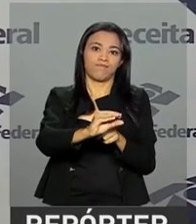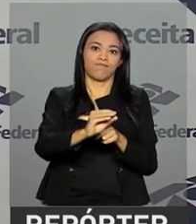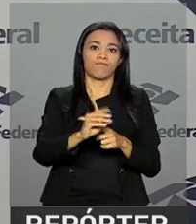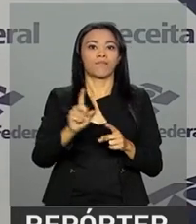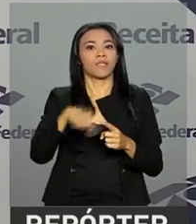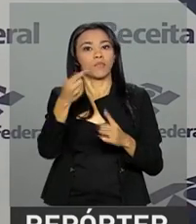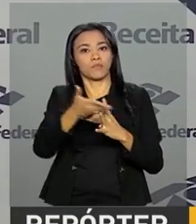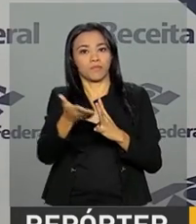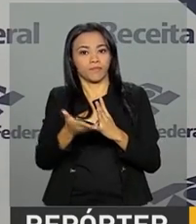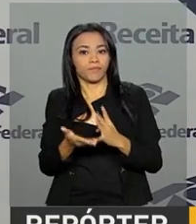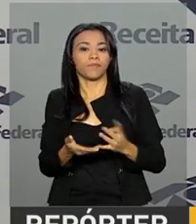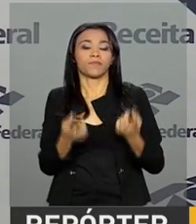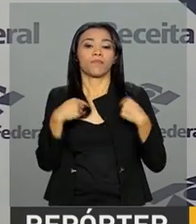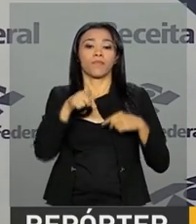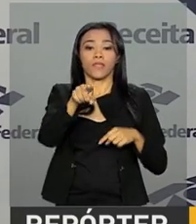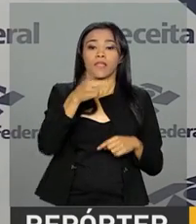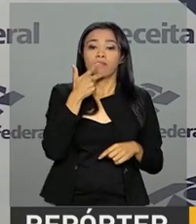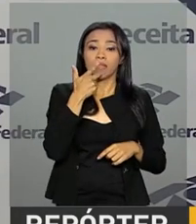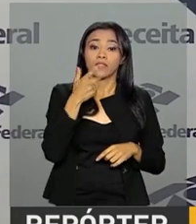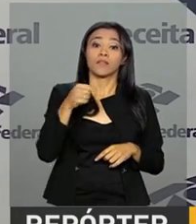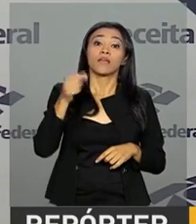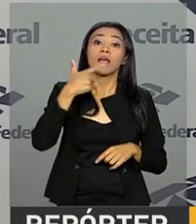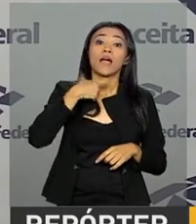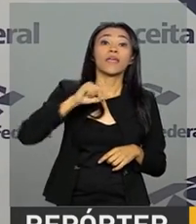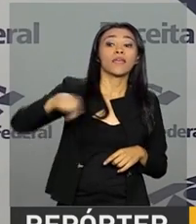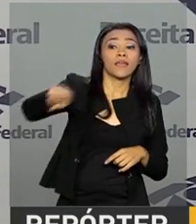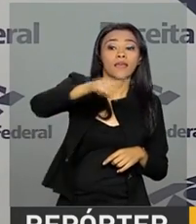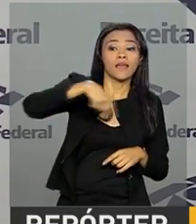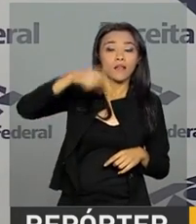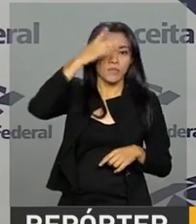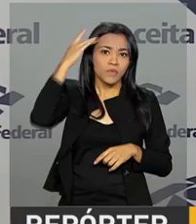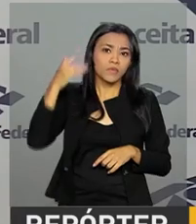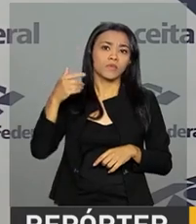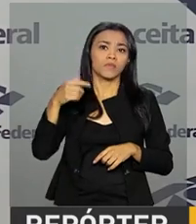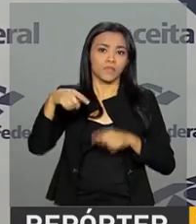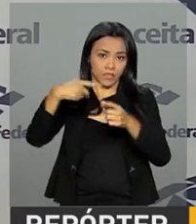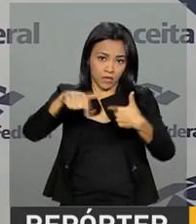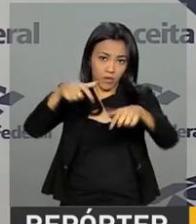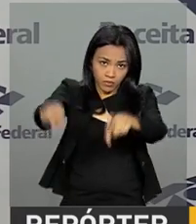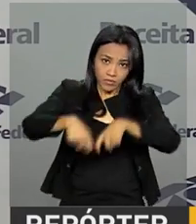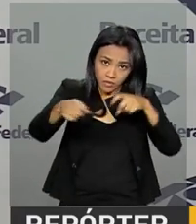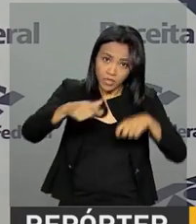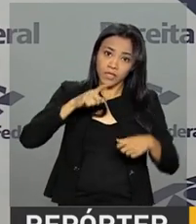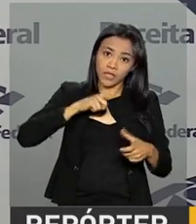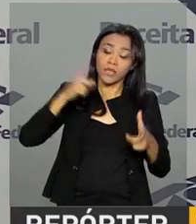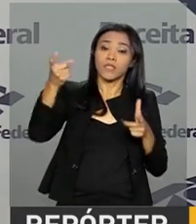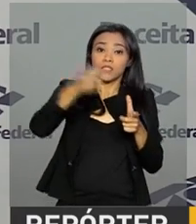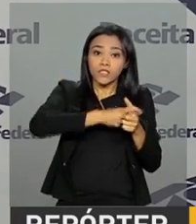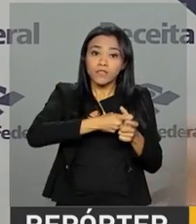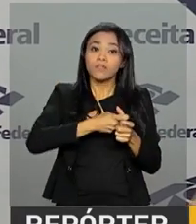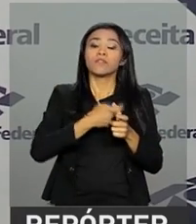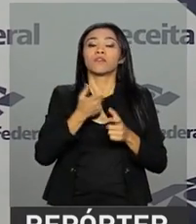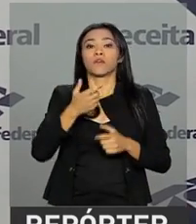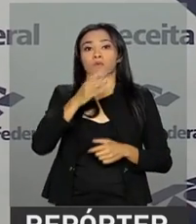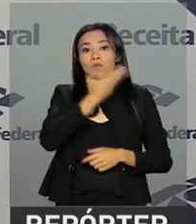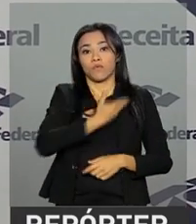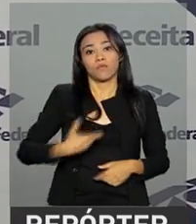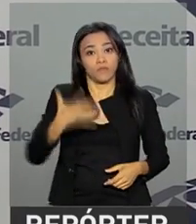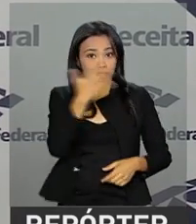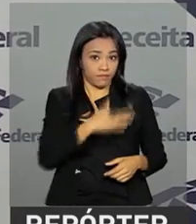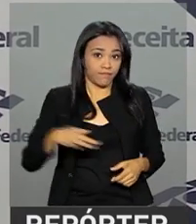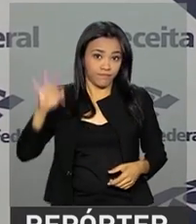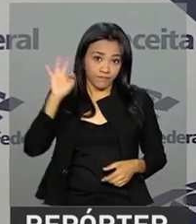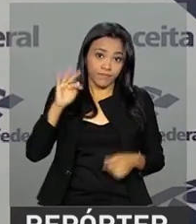vantagem é trazer para regularizar de aquele contribuinte que toca o débito com a receita recentemente teve uma alteração de entendimento